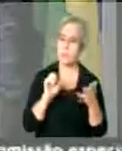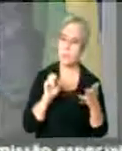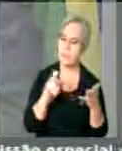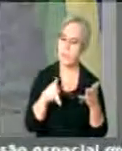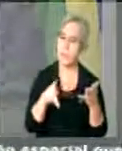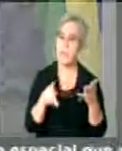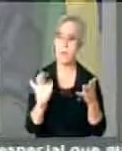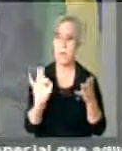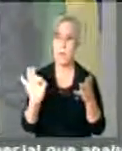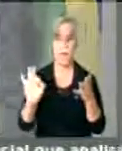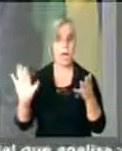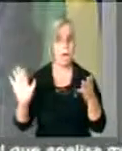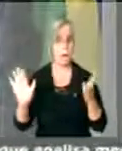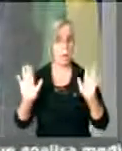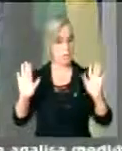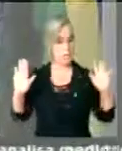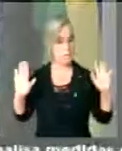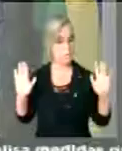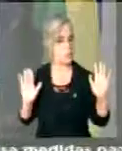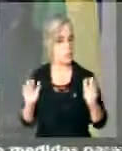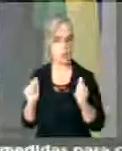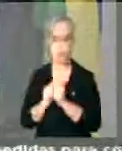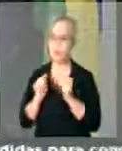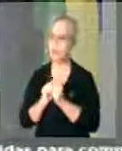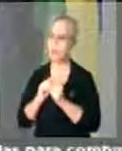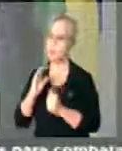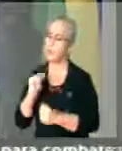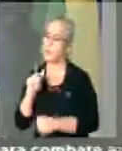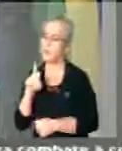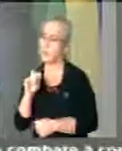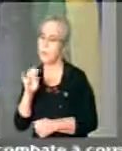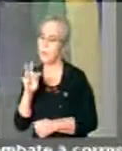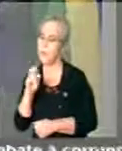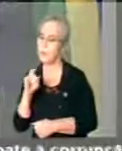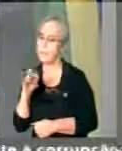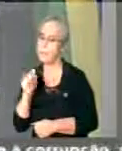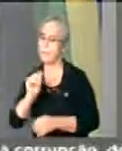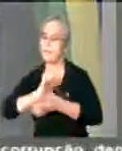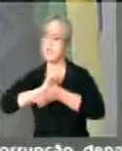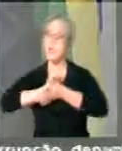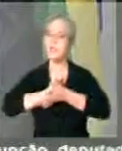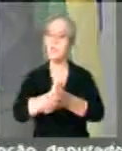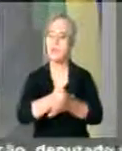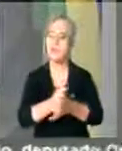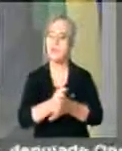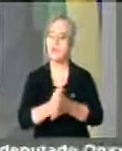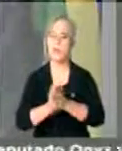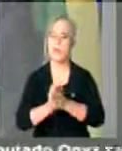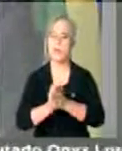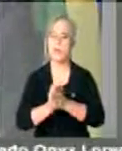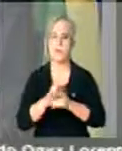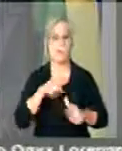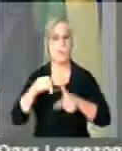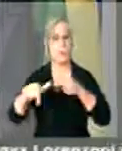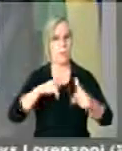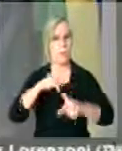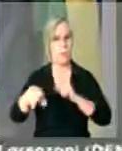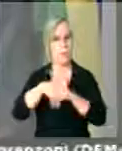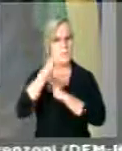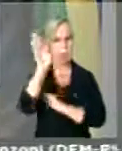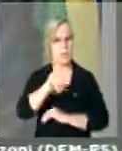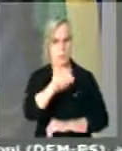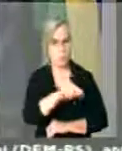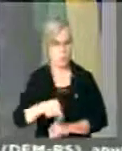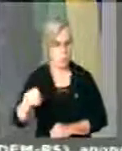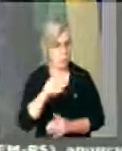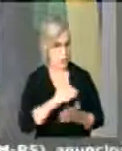Não, se aliaram aos capitalistas e deram tombo nos trabalhadores. Vocês são